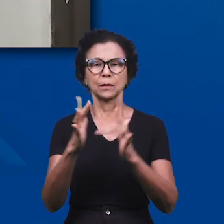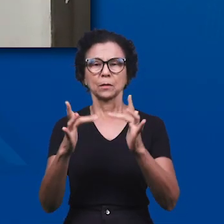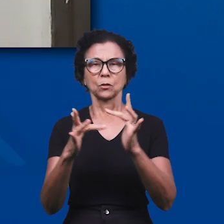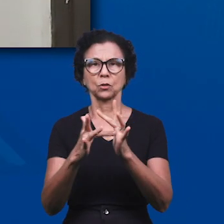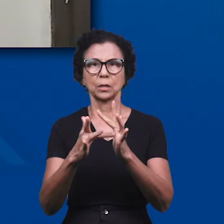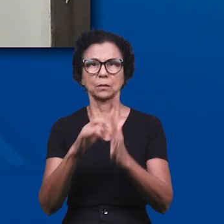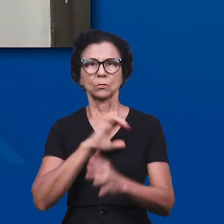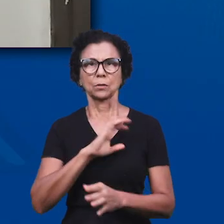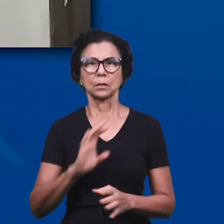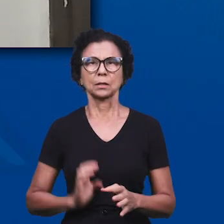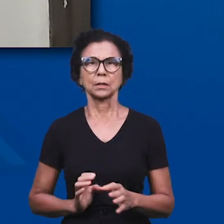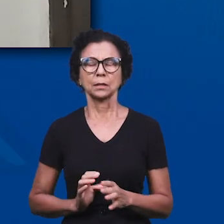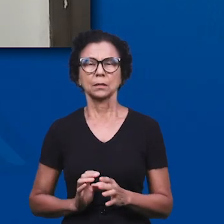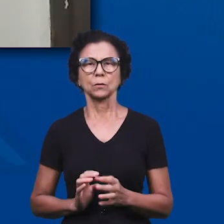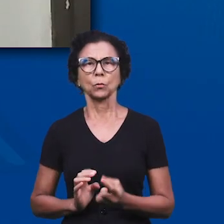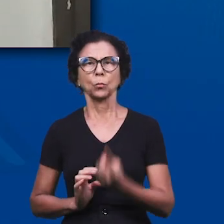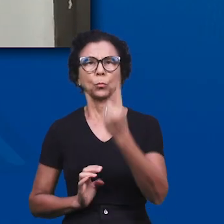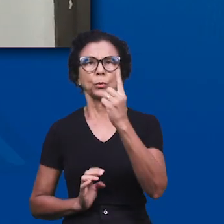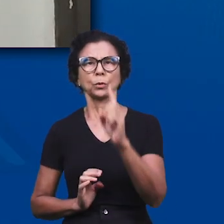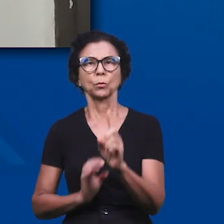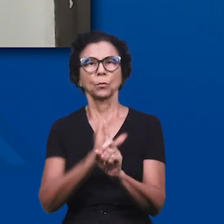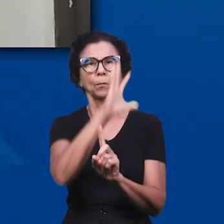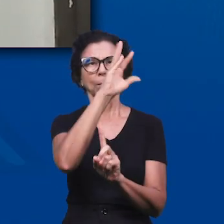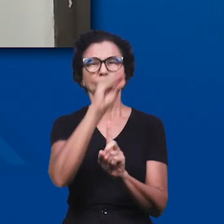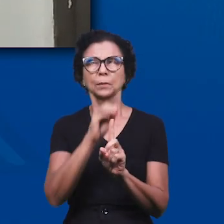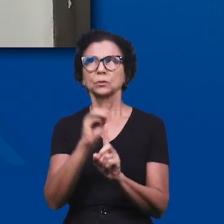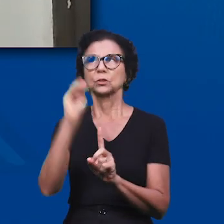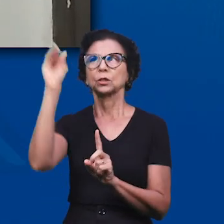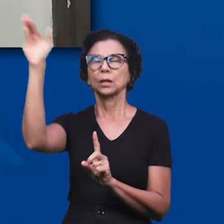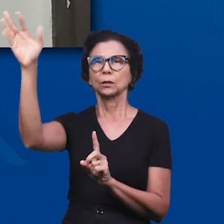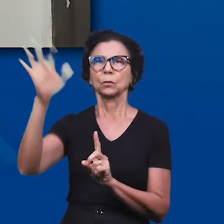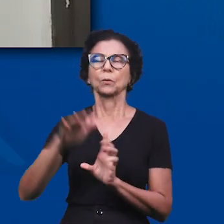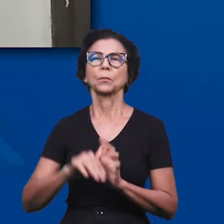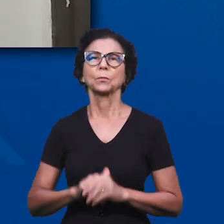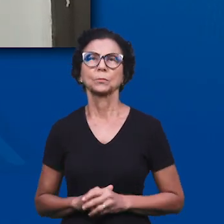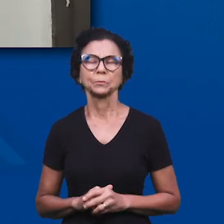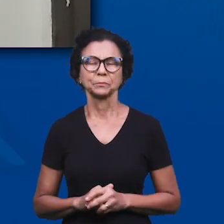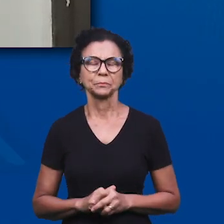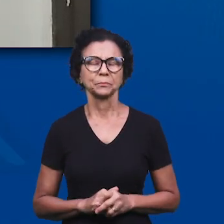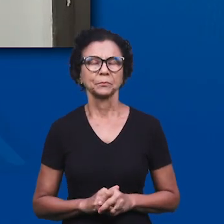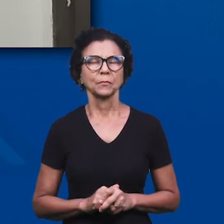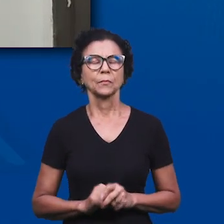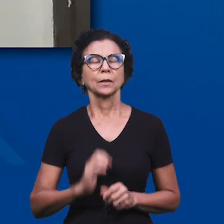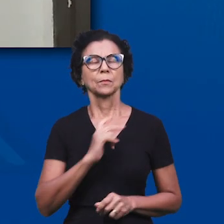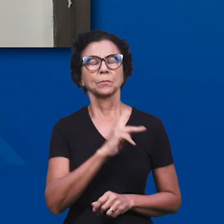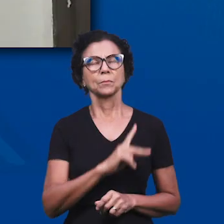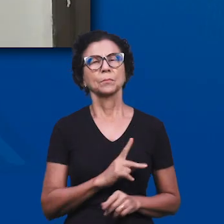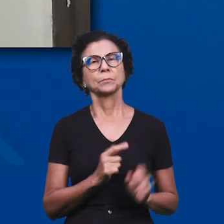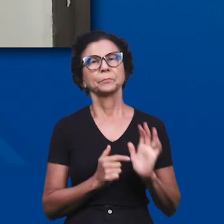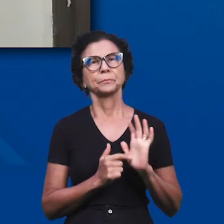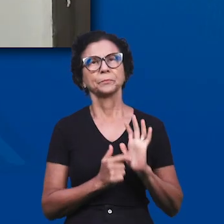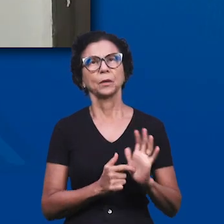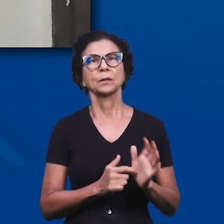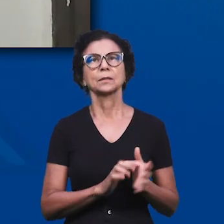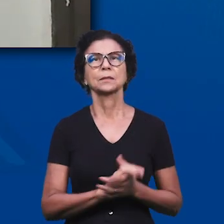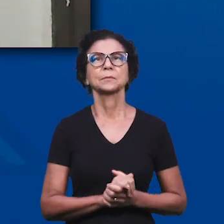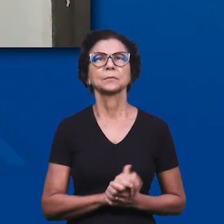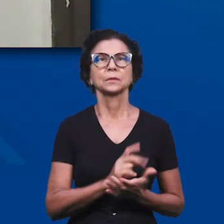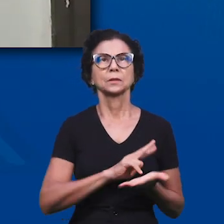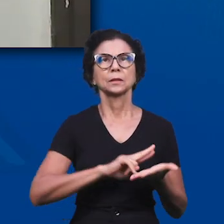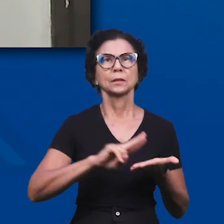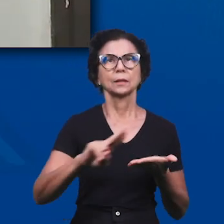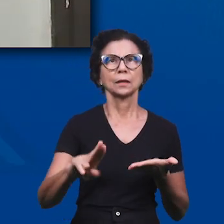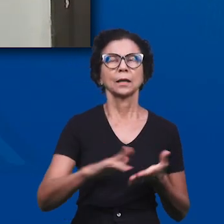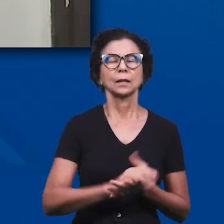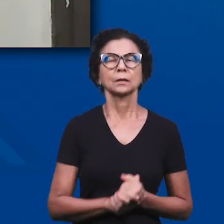carta de Paulo a Timóteo, no capítulo 2, versículo 5, que diz assim: porquanto há um só Deus e um só mediador entre Deus e